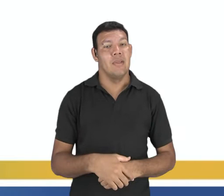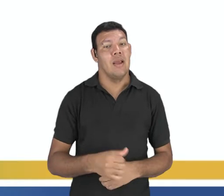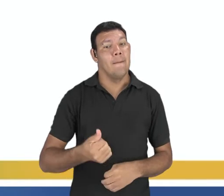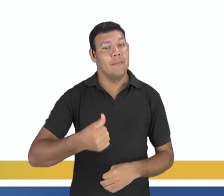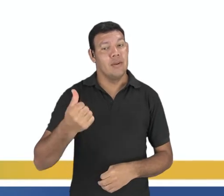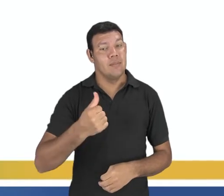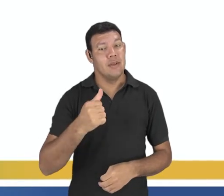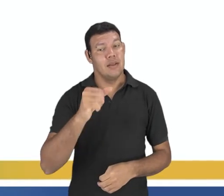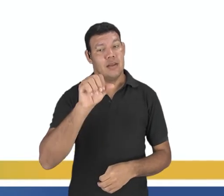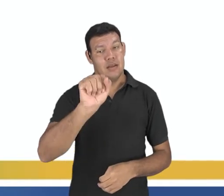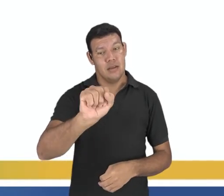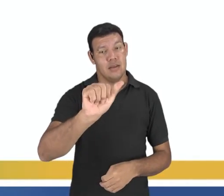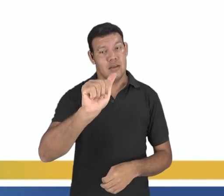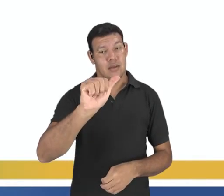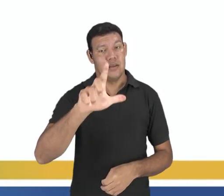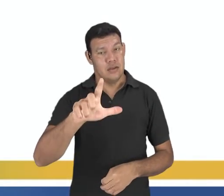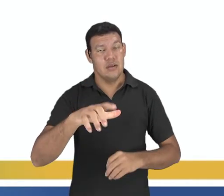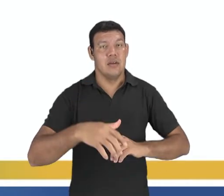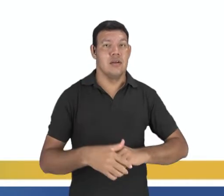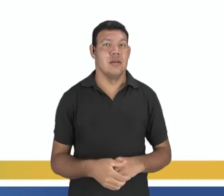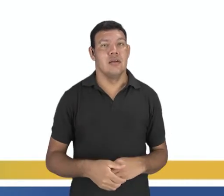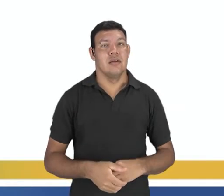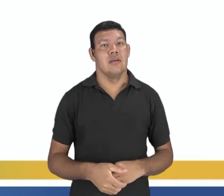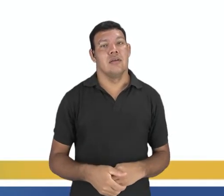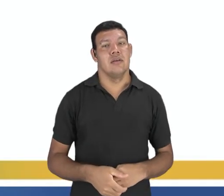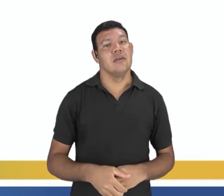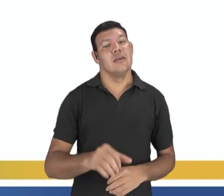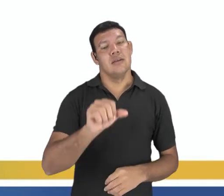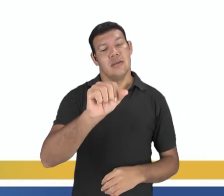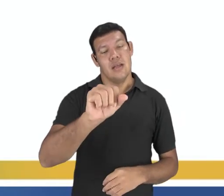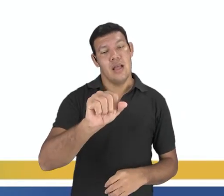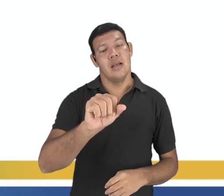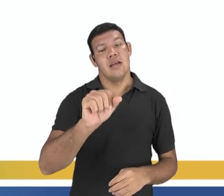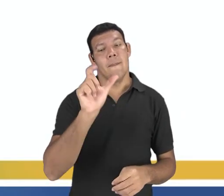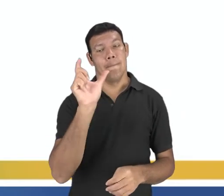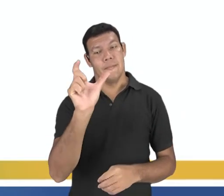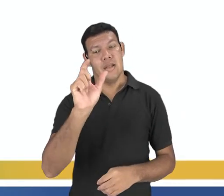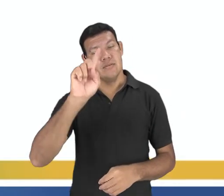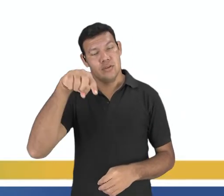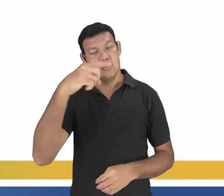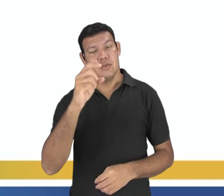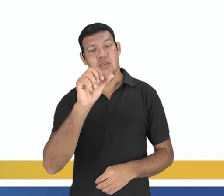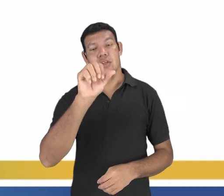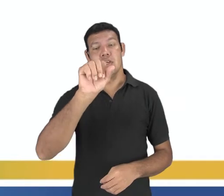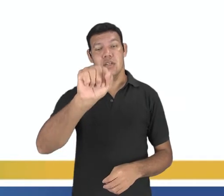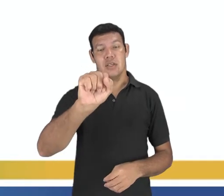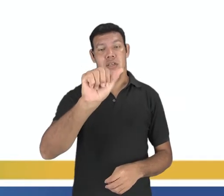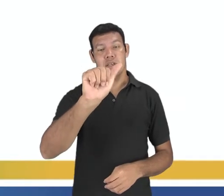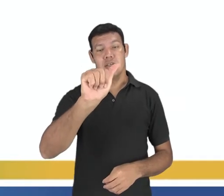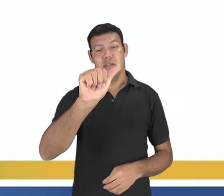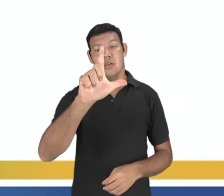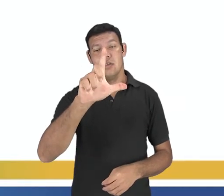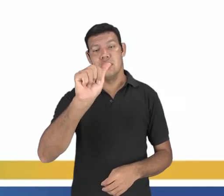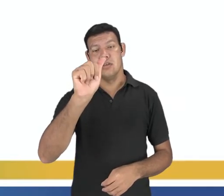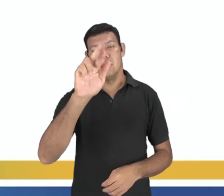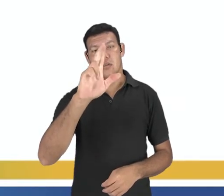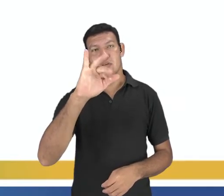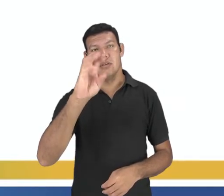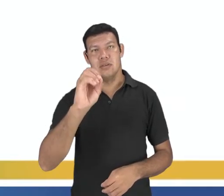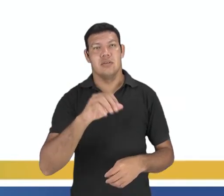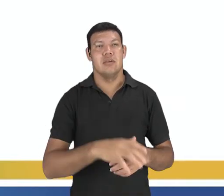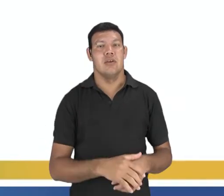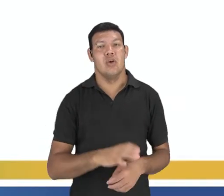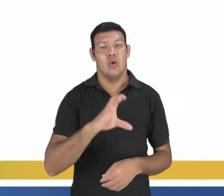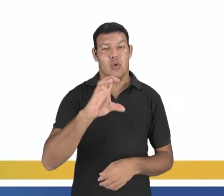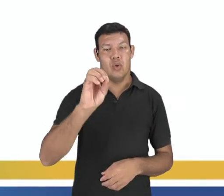daí veio a expressão que usamos até hoje, salário. Depois vieram outros produtos como as conchas, até surgiu